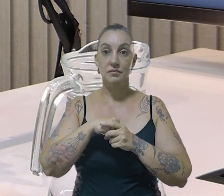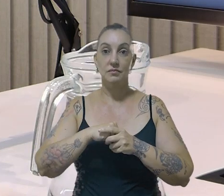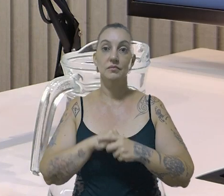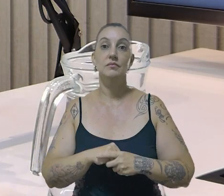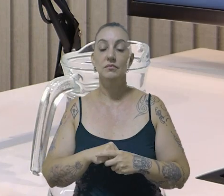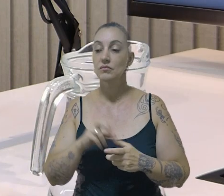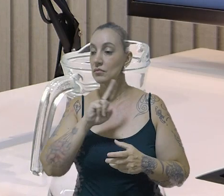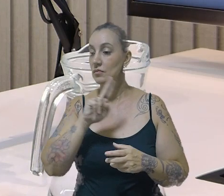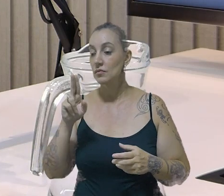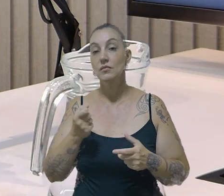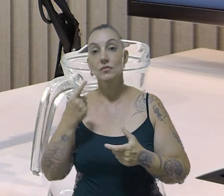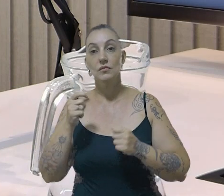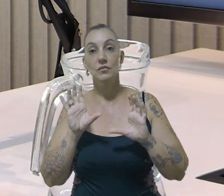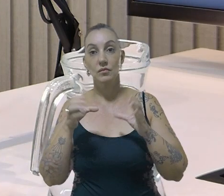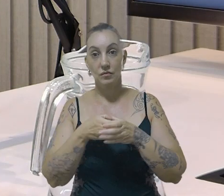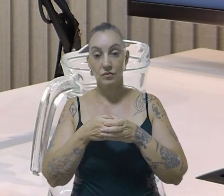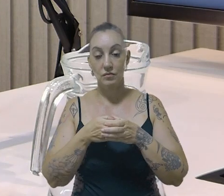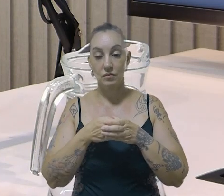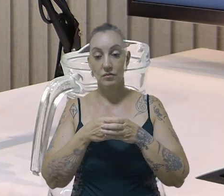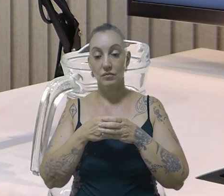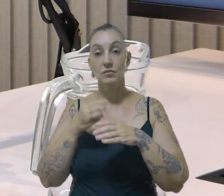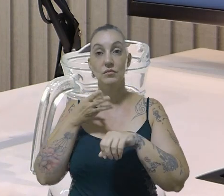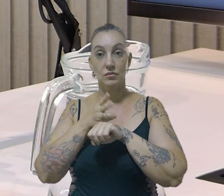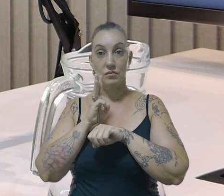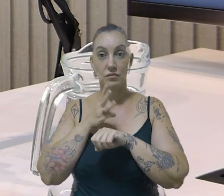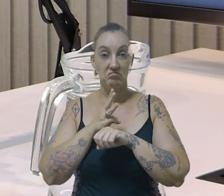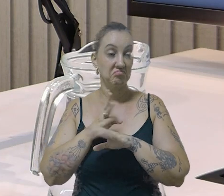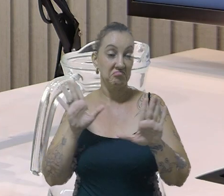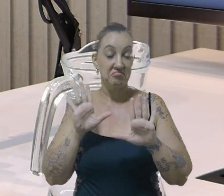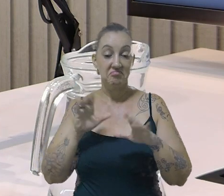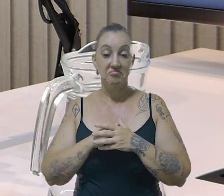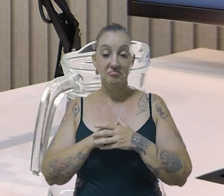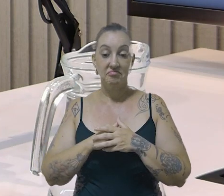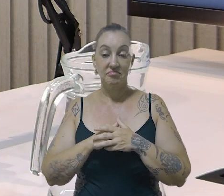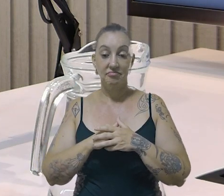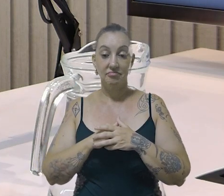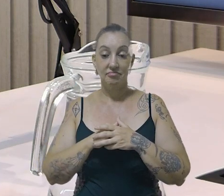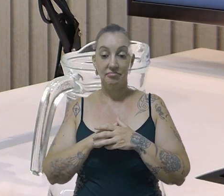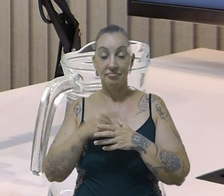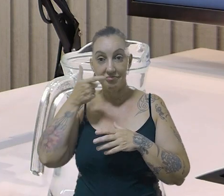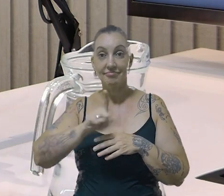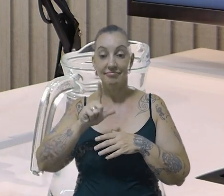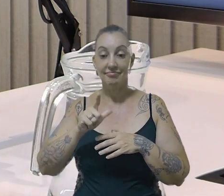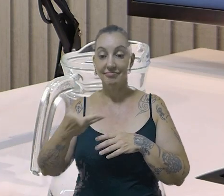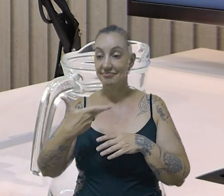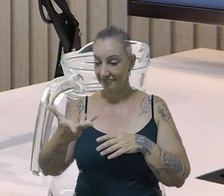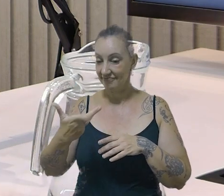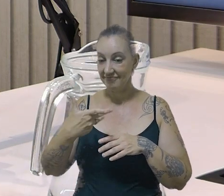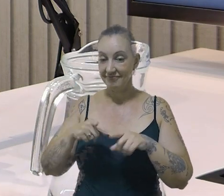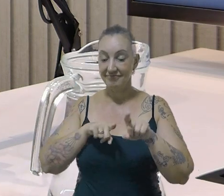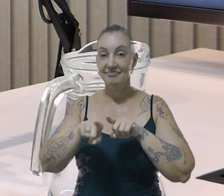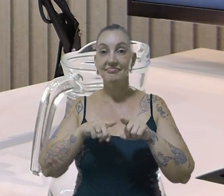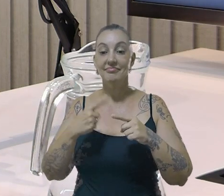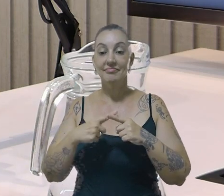nome surgiu algumas vezes nesses grupos ela resolveu mandar a mensagem e ela diz que na real eu venci o a corrida do da aleatoriedade